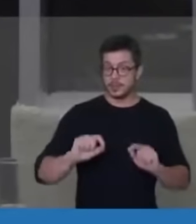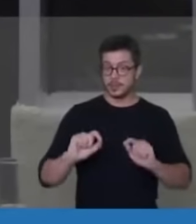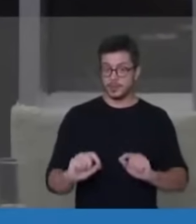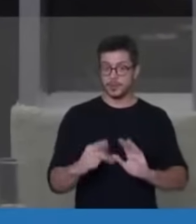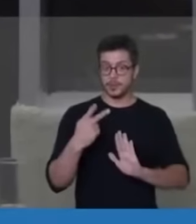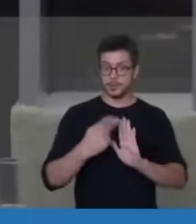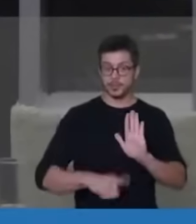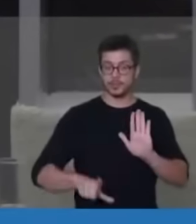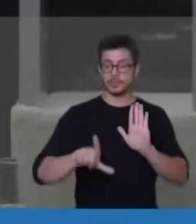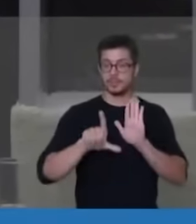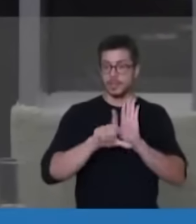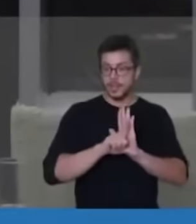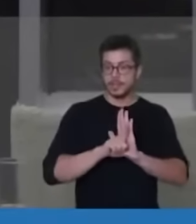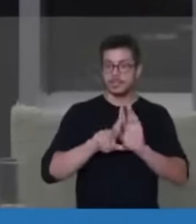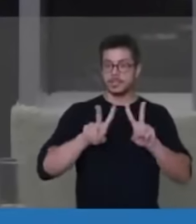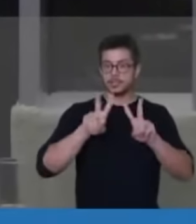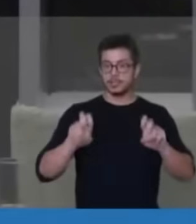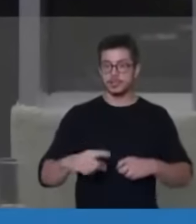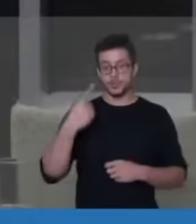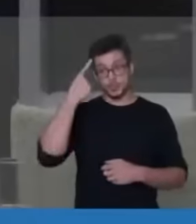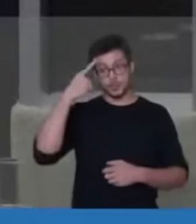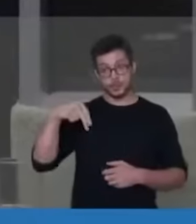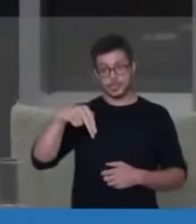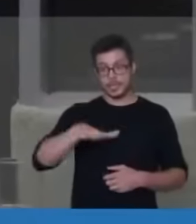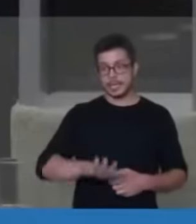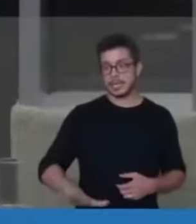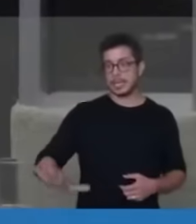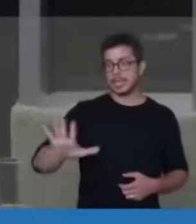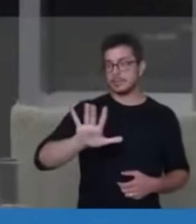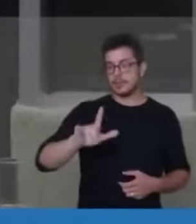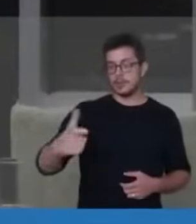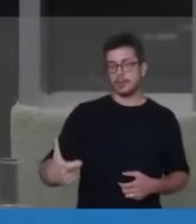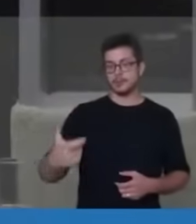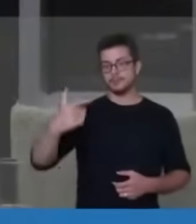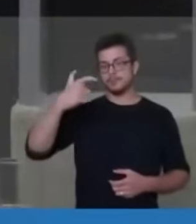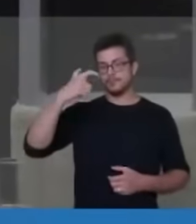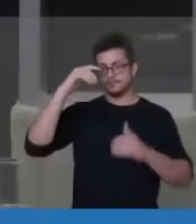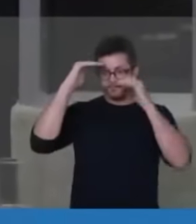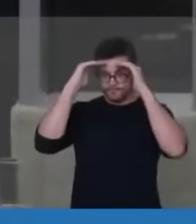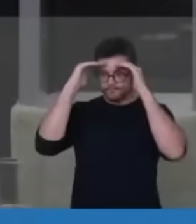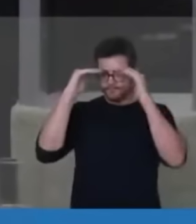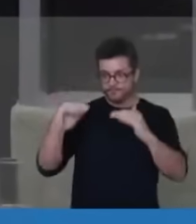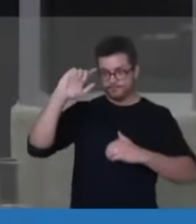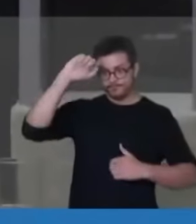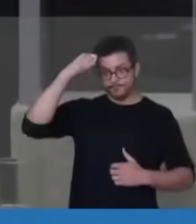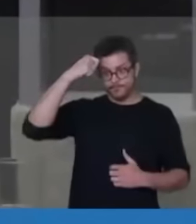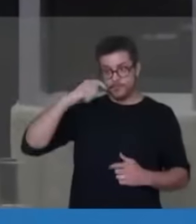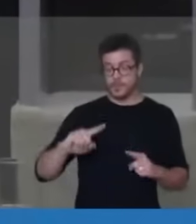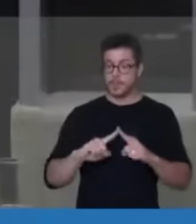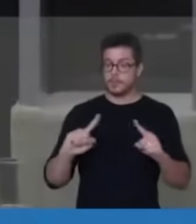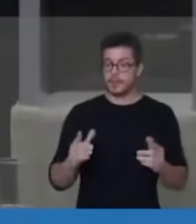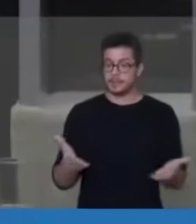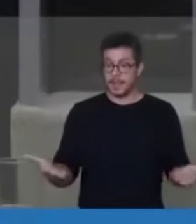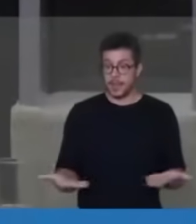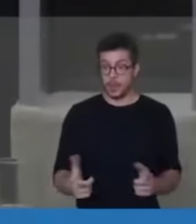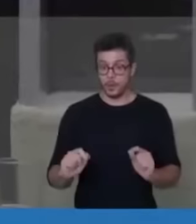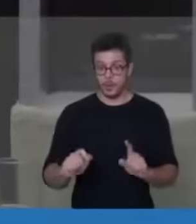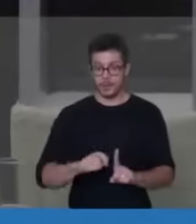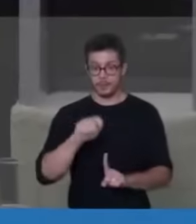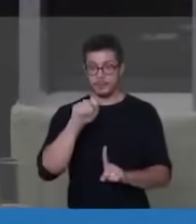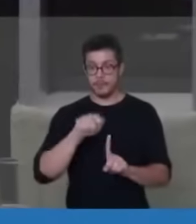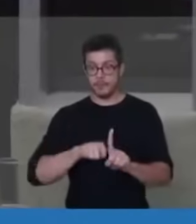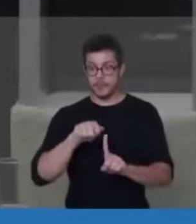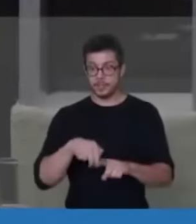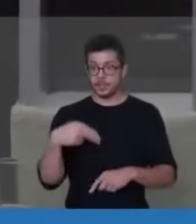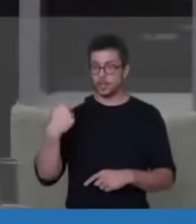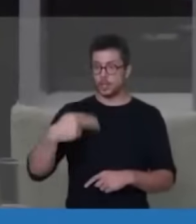atraso histórico, mas a gente fecha, estamos no fechamento desse mês de novembro, esse mês onde a gente faz